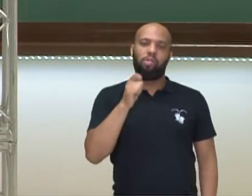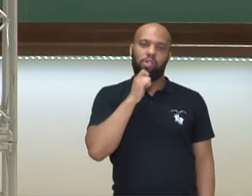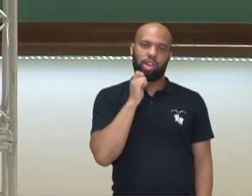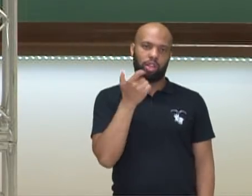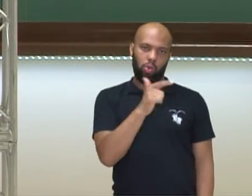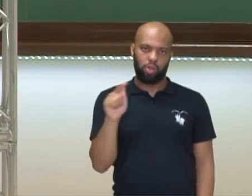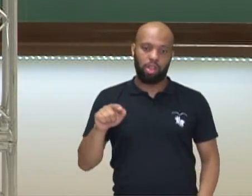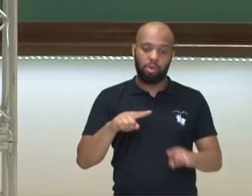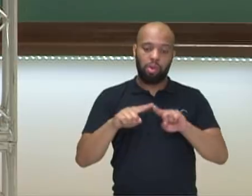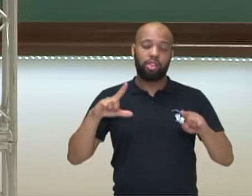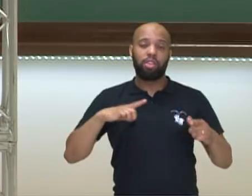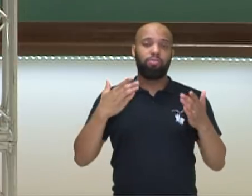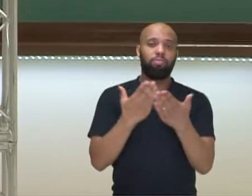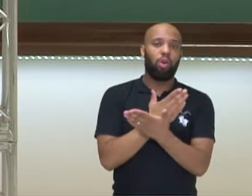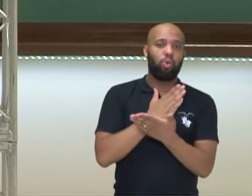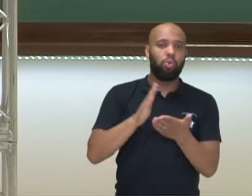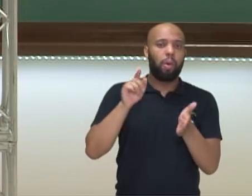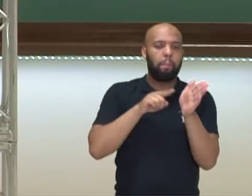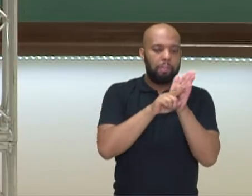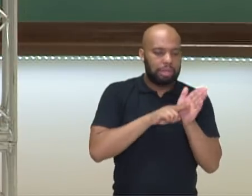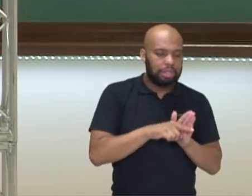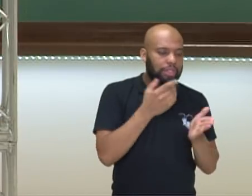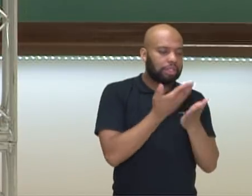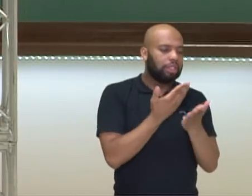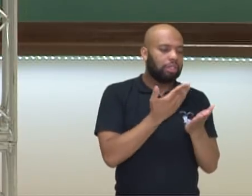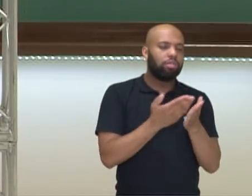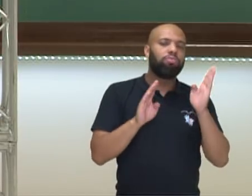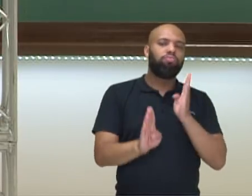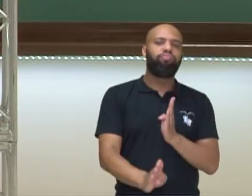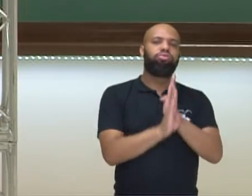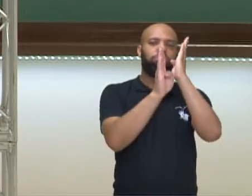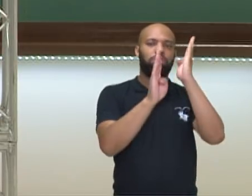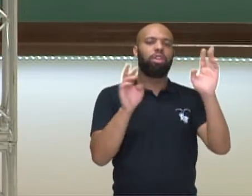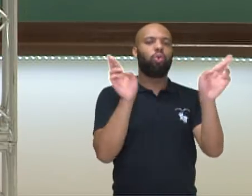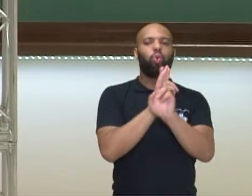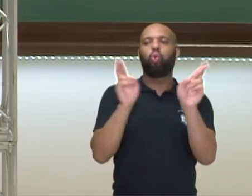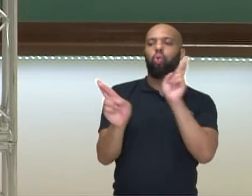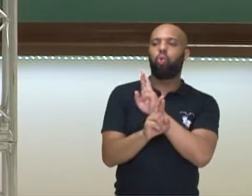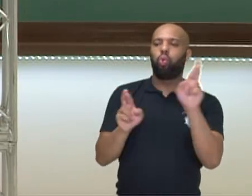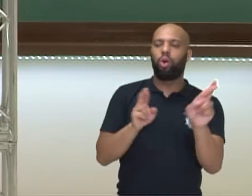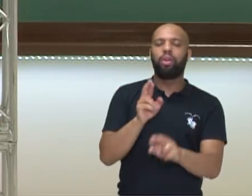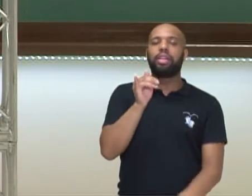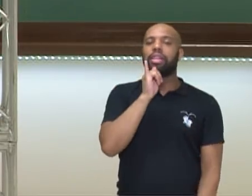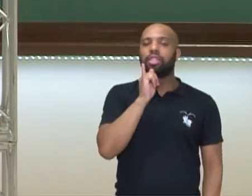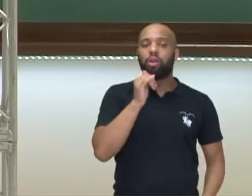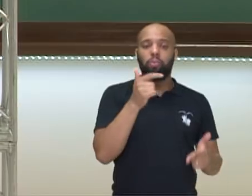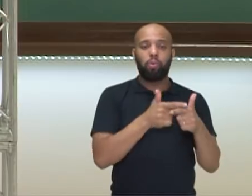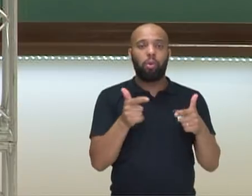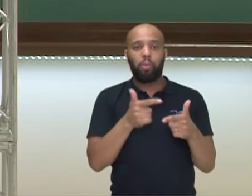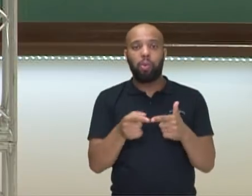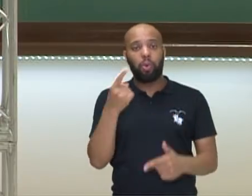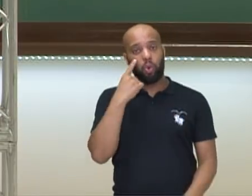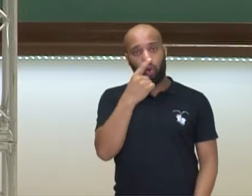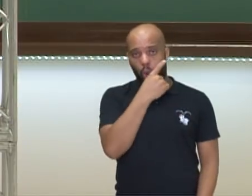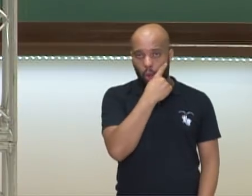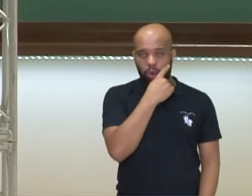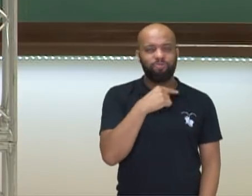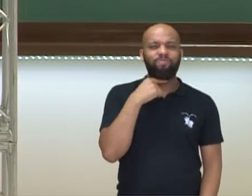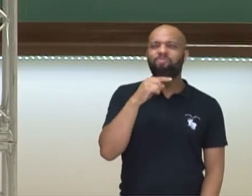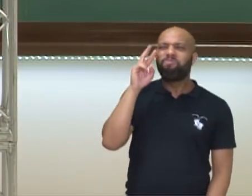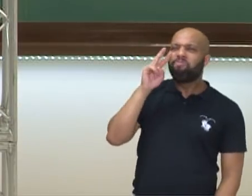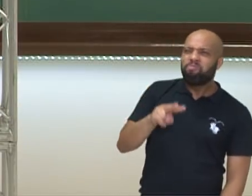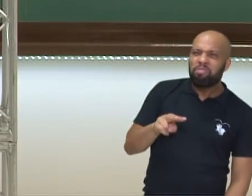existe alguns estudos, né, identificando ou relacionando problemas, por exemplo, de miopia com o